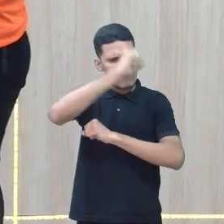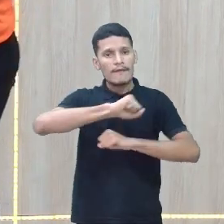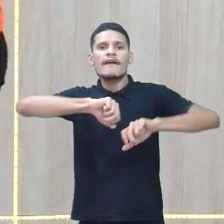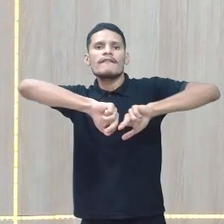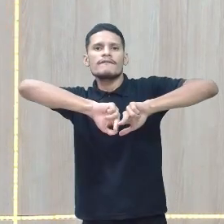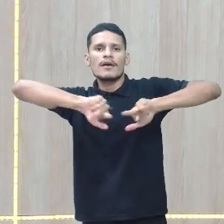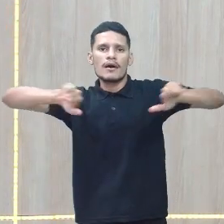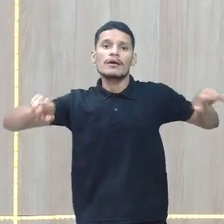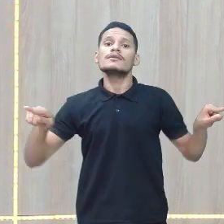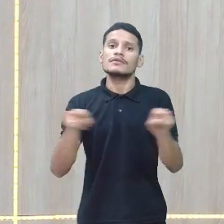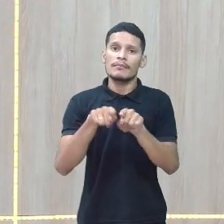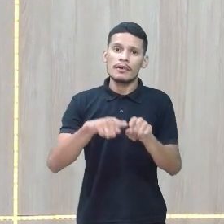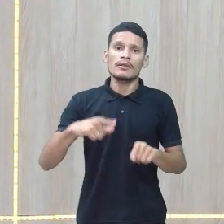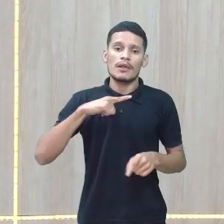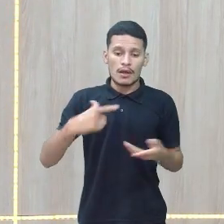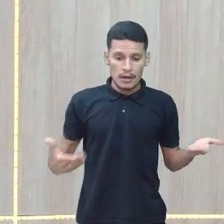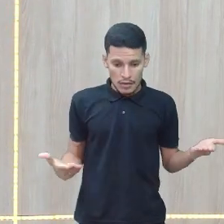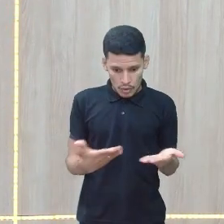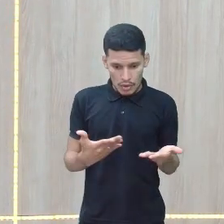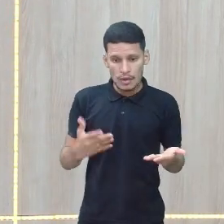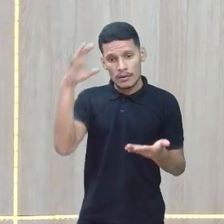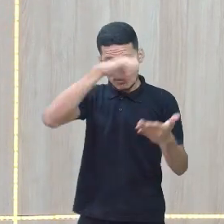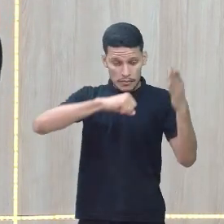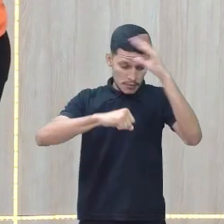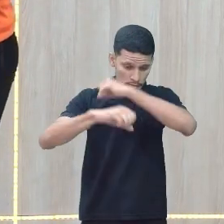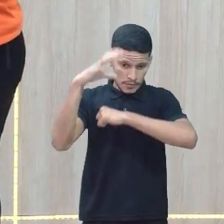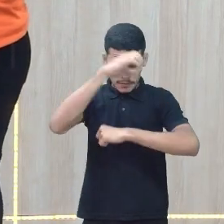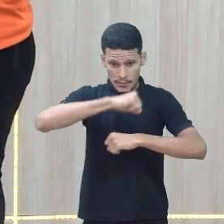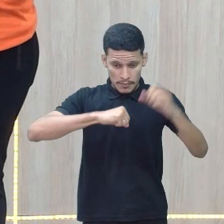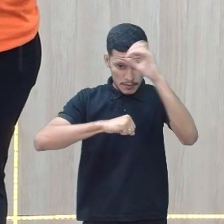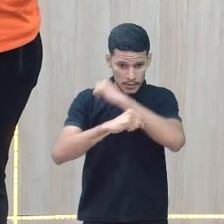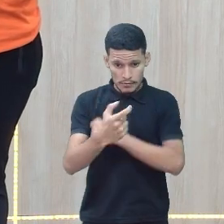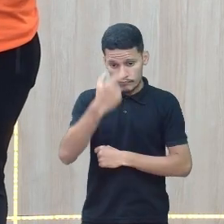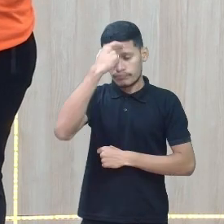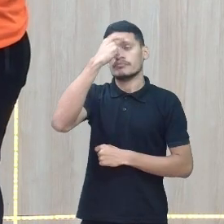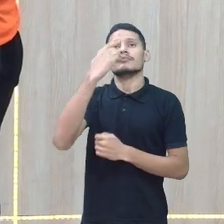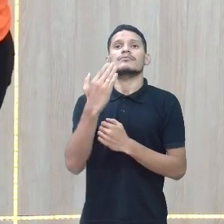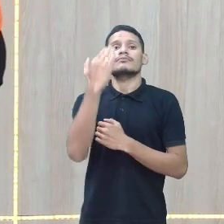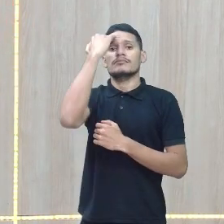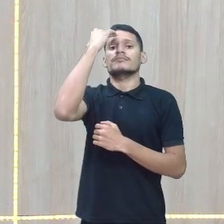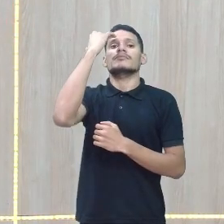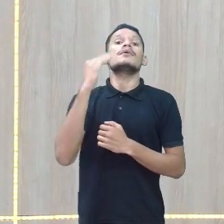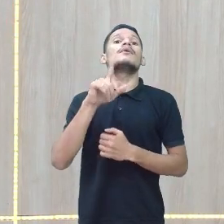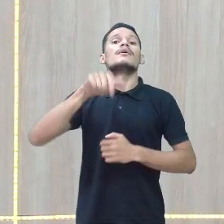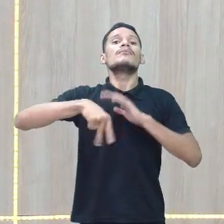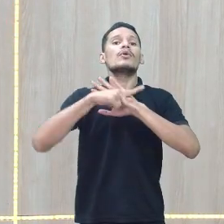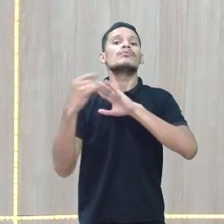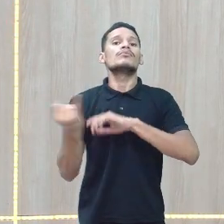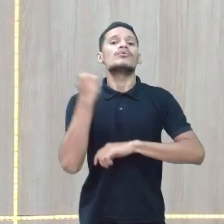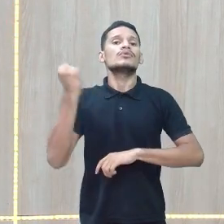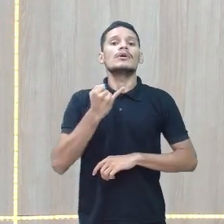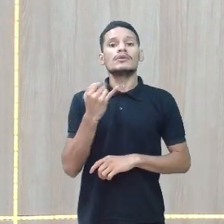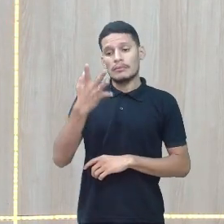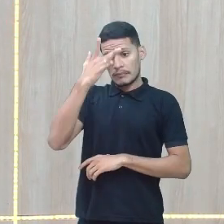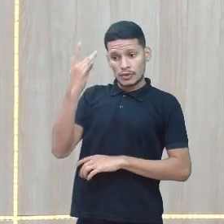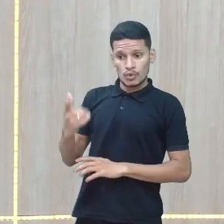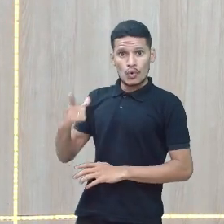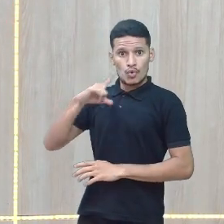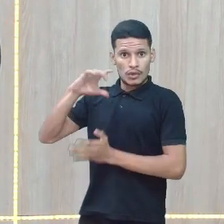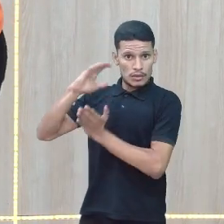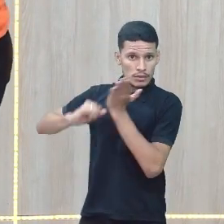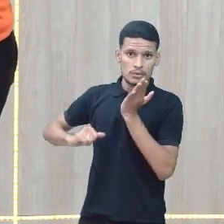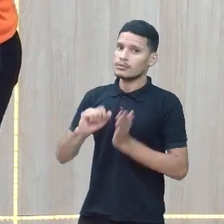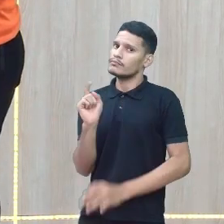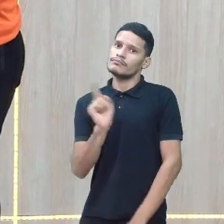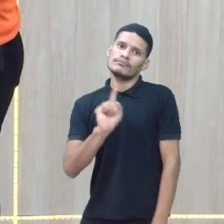aprendizado intelectual, ele é algo assim tão precioso, sabe? Que ninguém pode roubar de nenhum de nós.